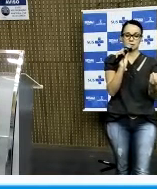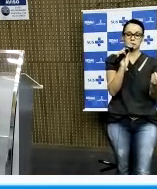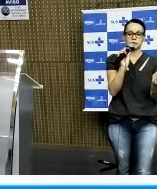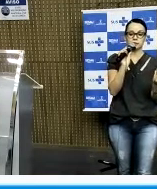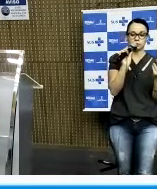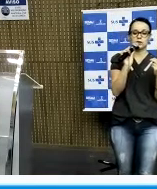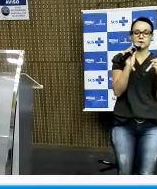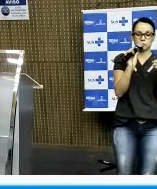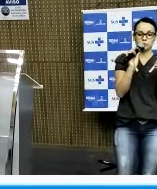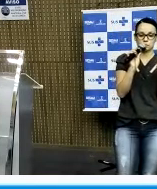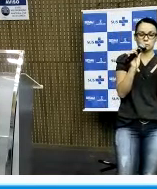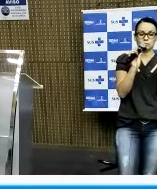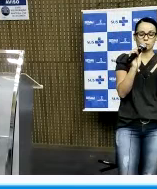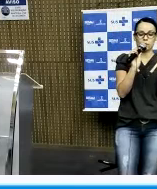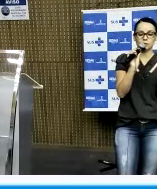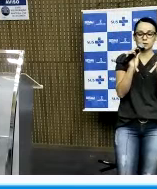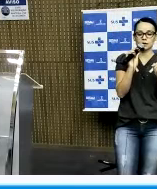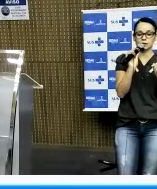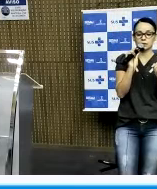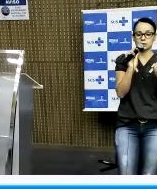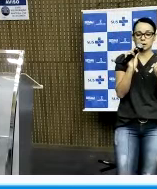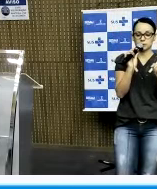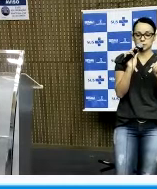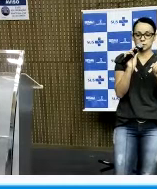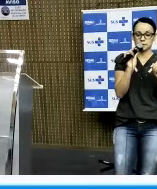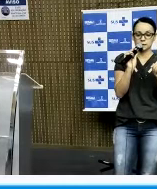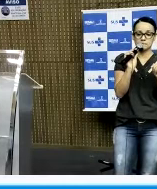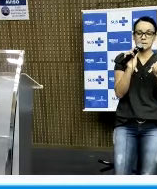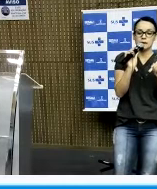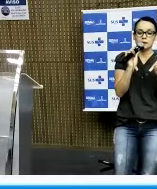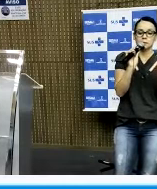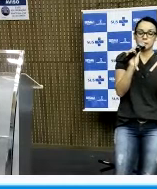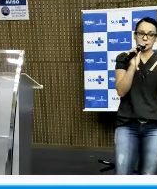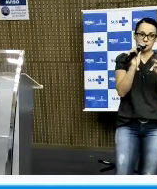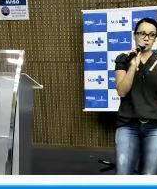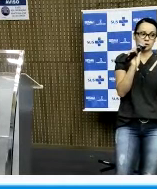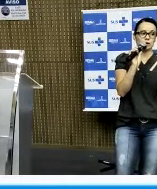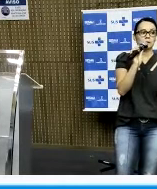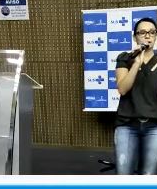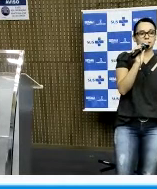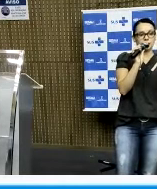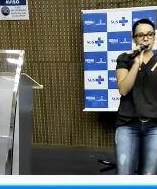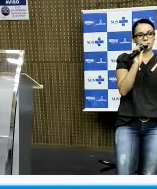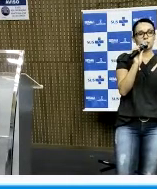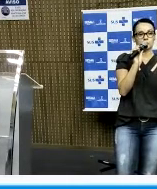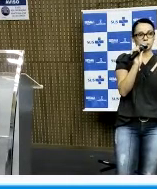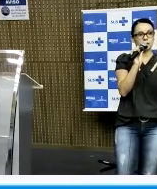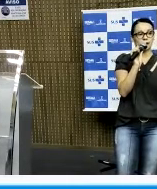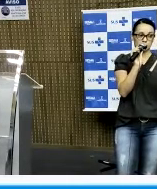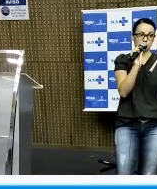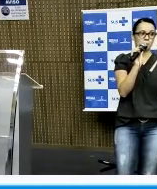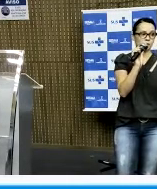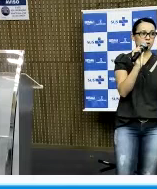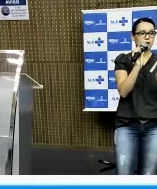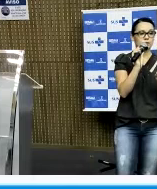semestre, agora em 2021, nós tivemos um óbito relacionado à tuberculose, porém esse paciente também, ele